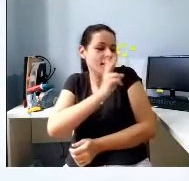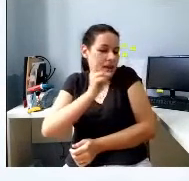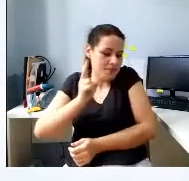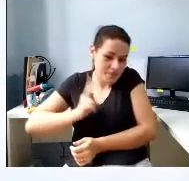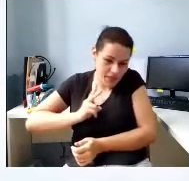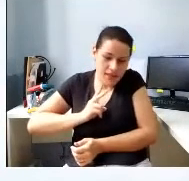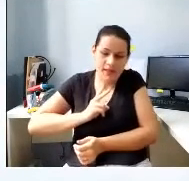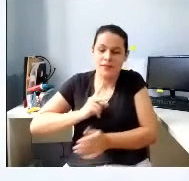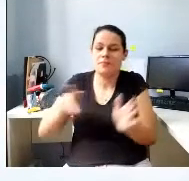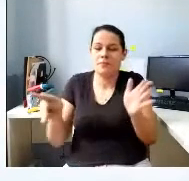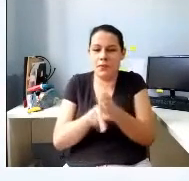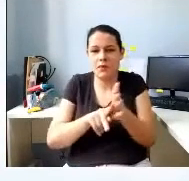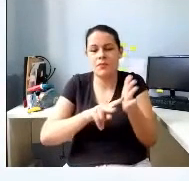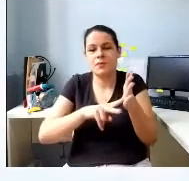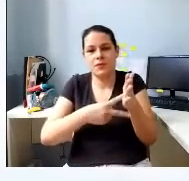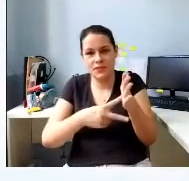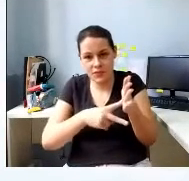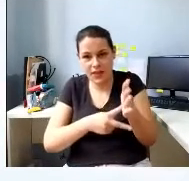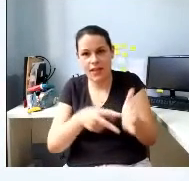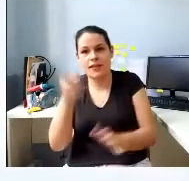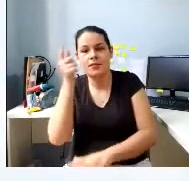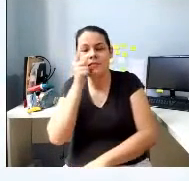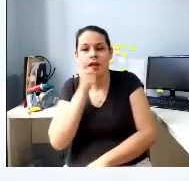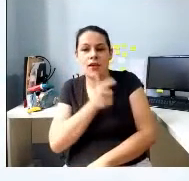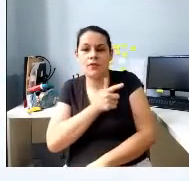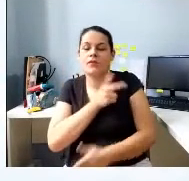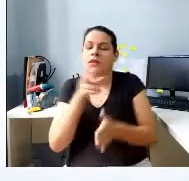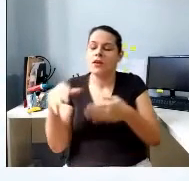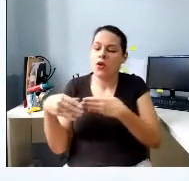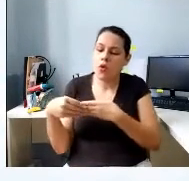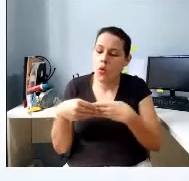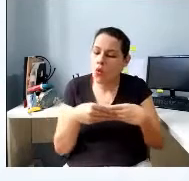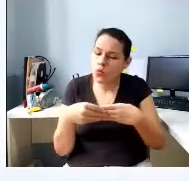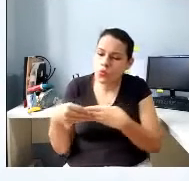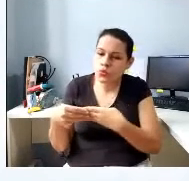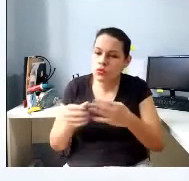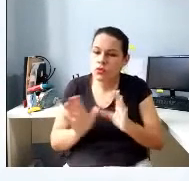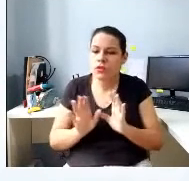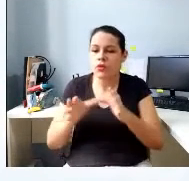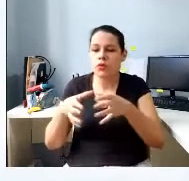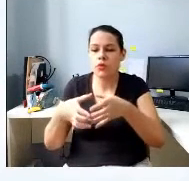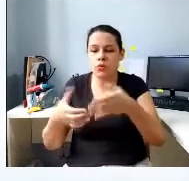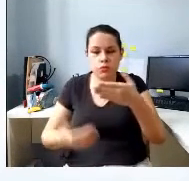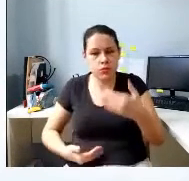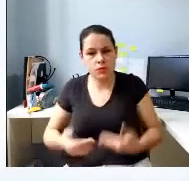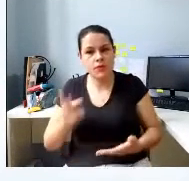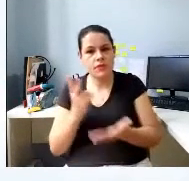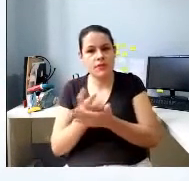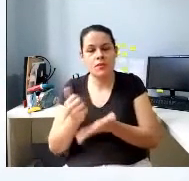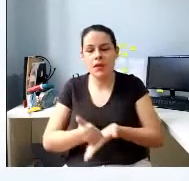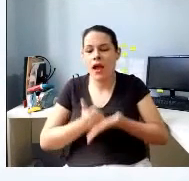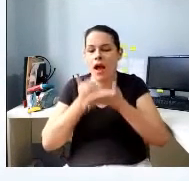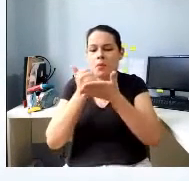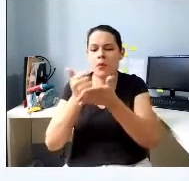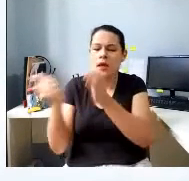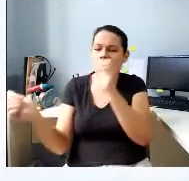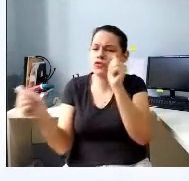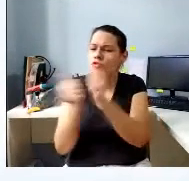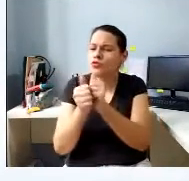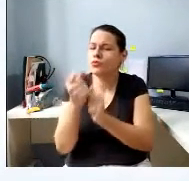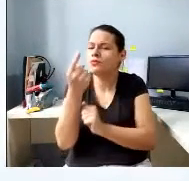movimento sindical, para que ele, conduzindo os trabalhadores, apoiado nele, se